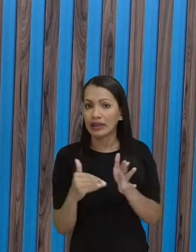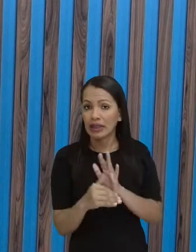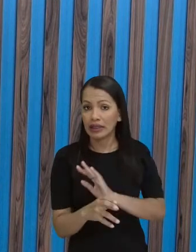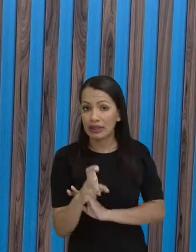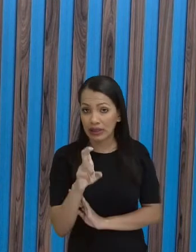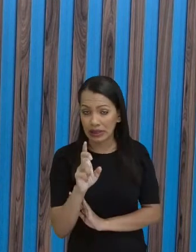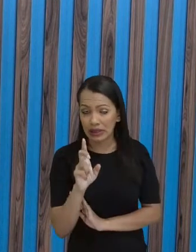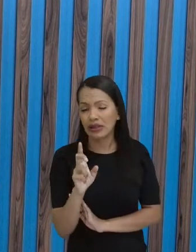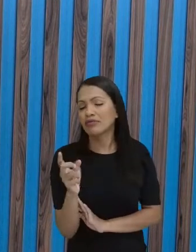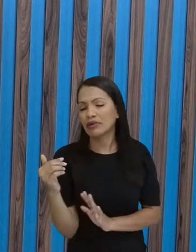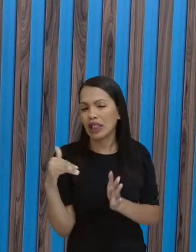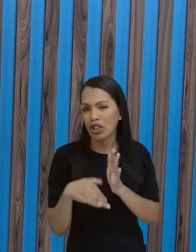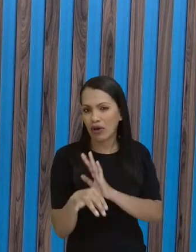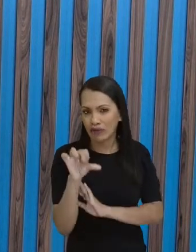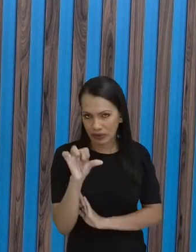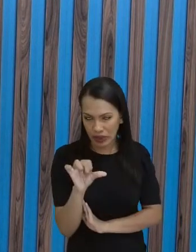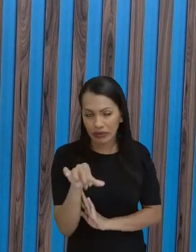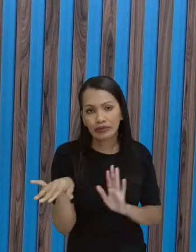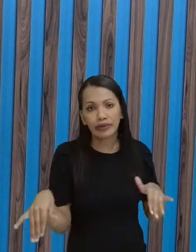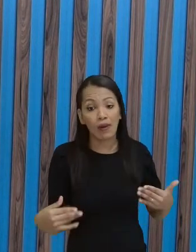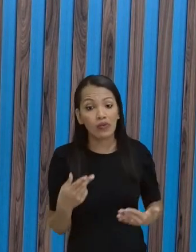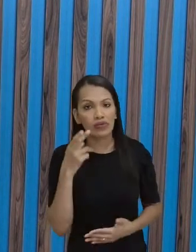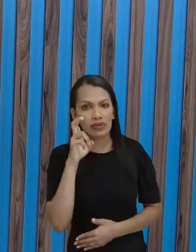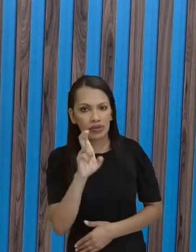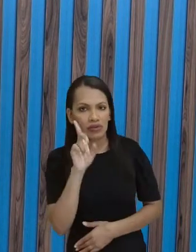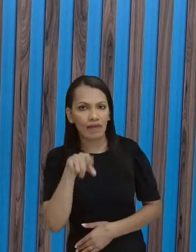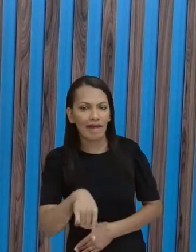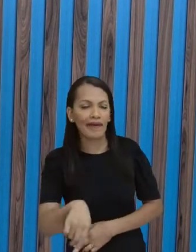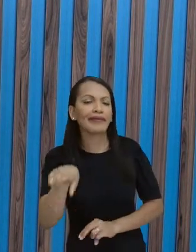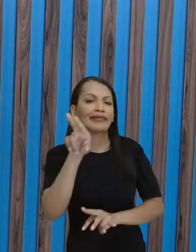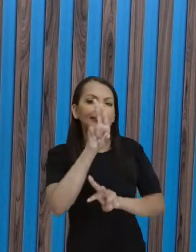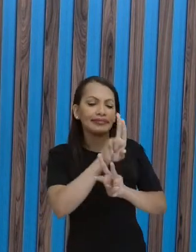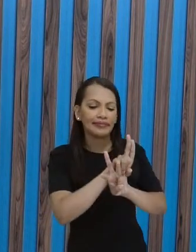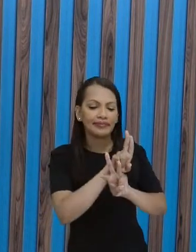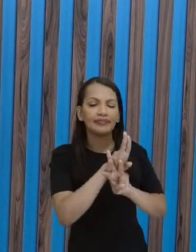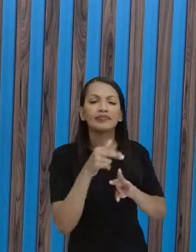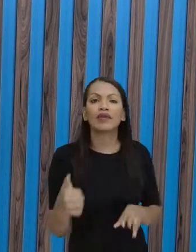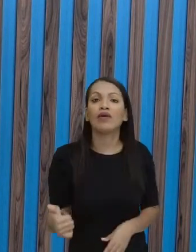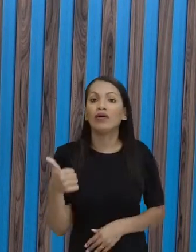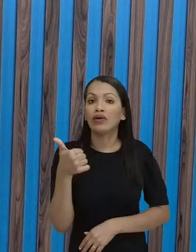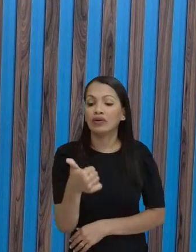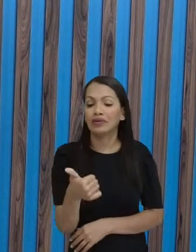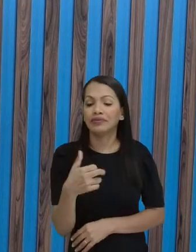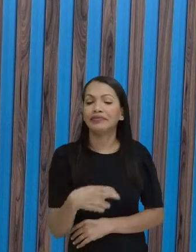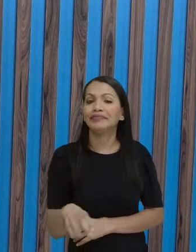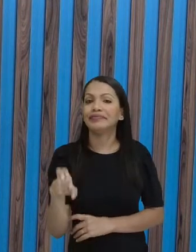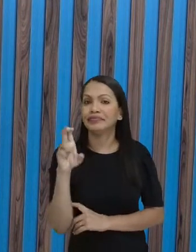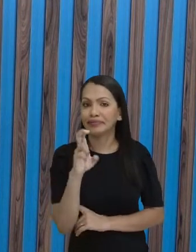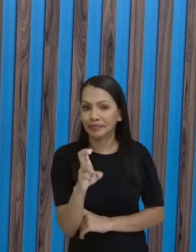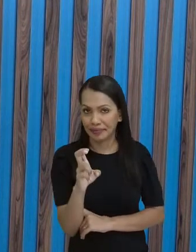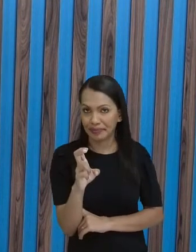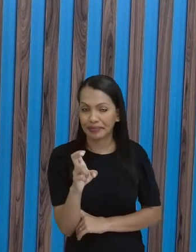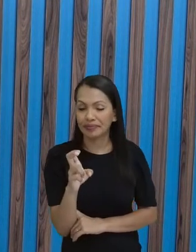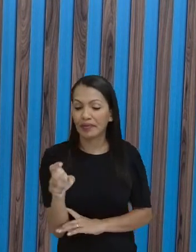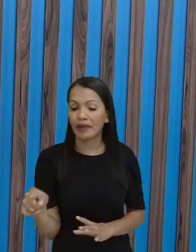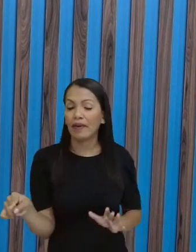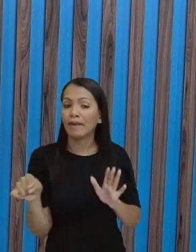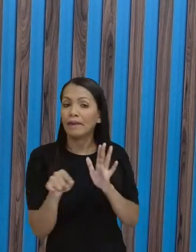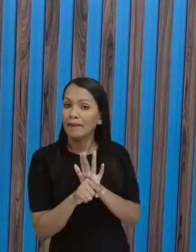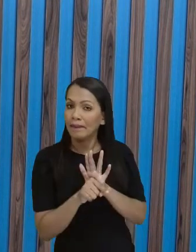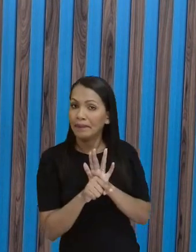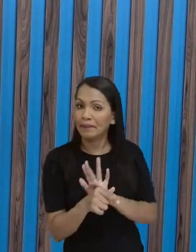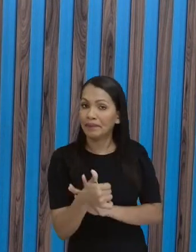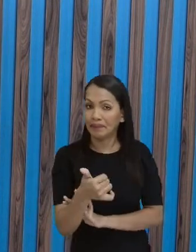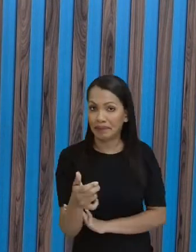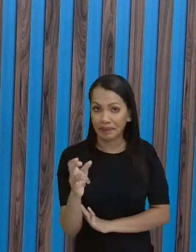Se ele está pedindo aqui para tirar 5, então eu vou mexer justamente nas unidades para facilitar a minha vida